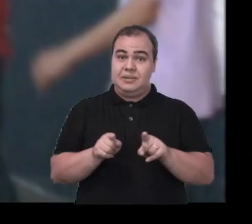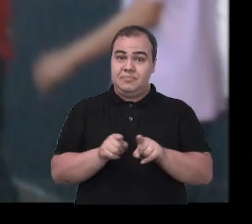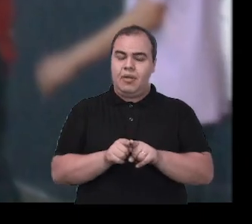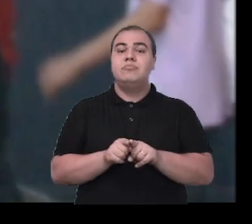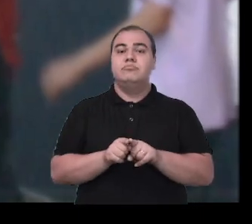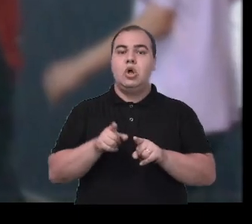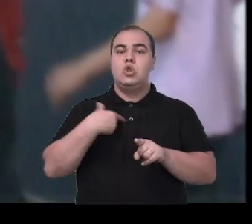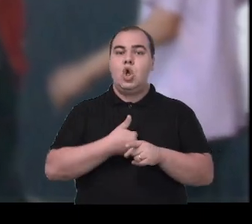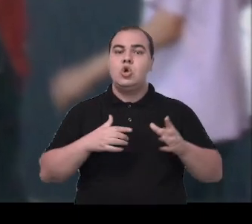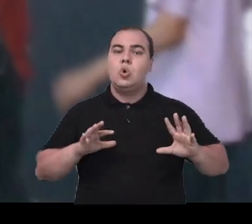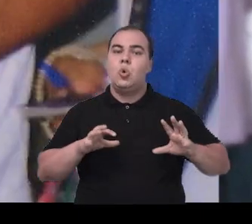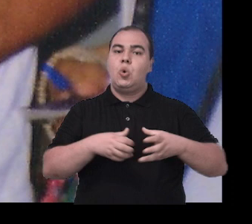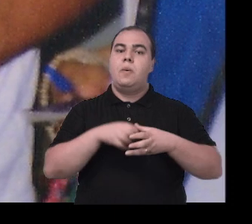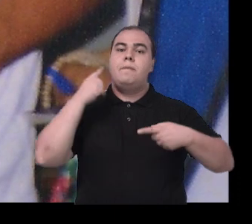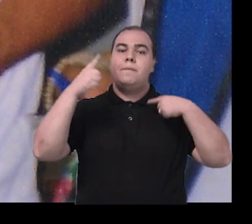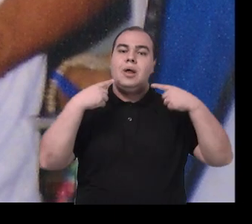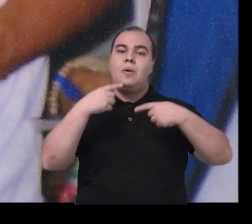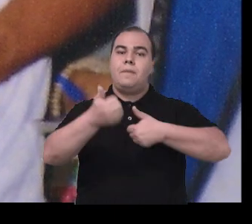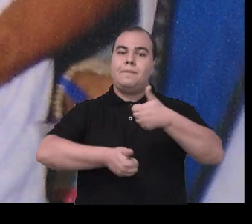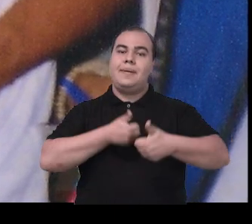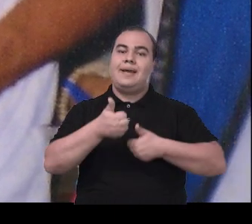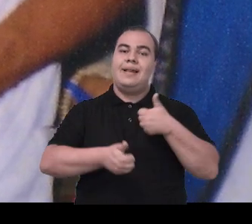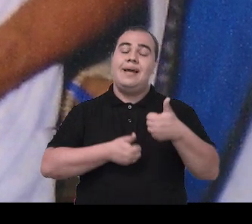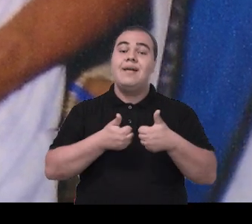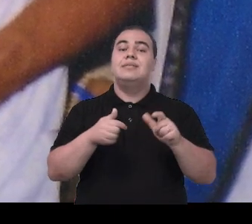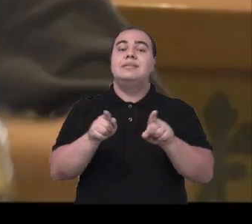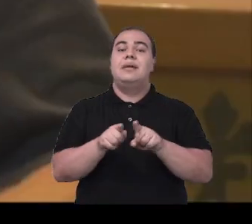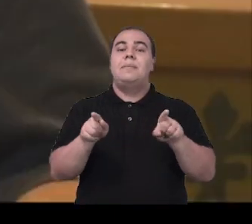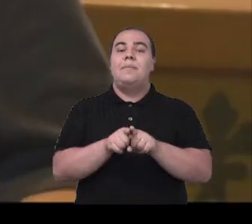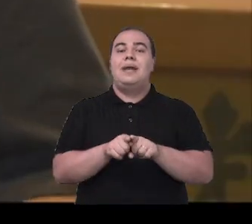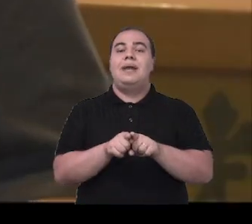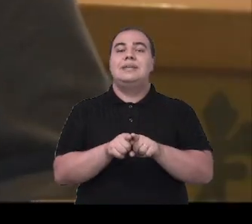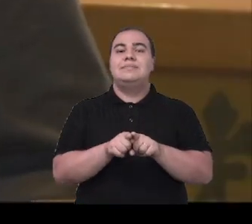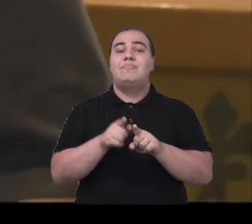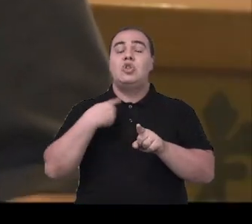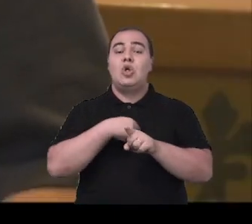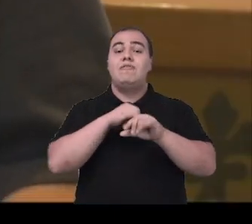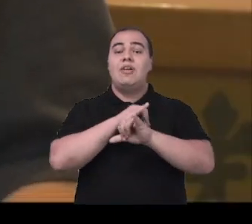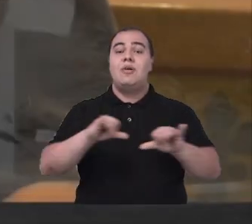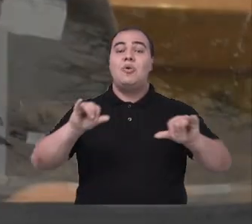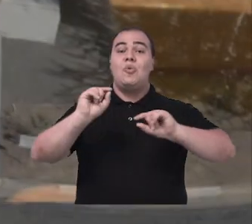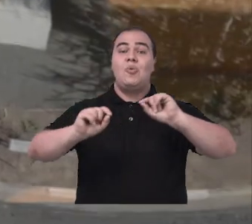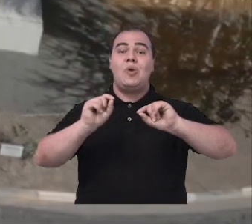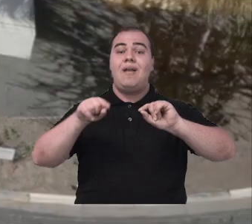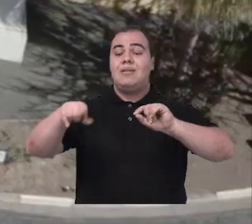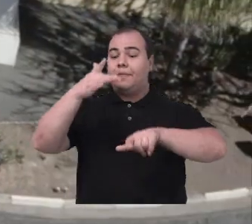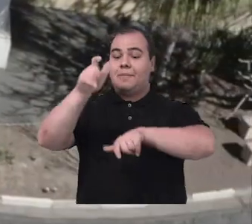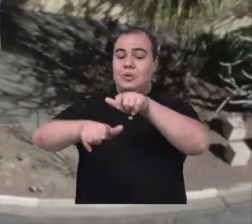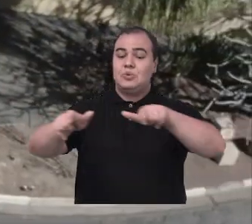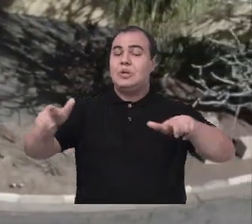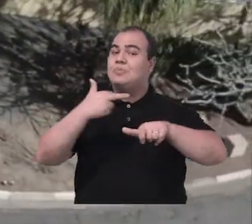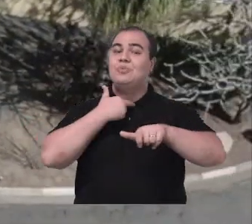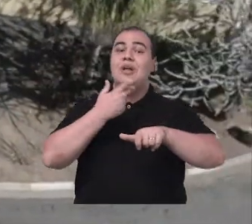tudo. Nós do Maluco Beleza, nós falamos o que aquelas pessoas não puderam falar no